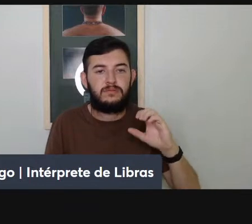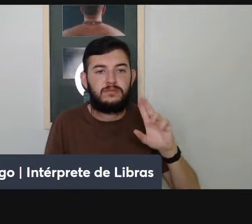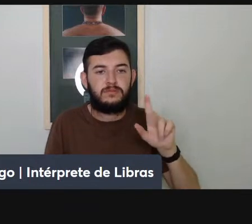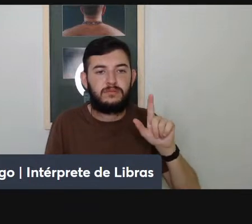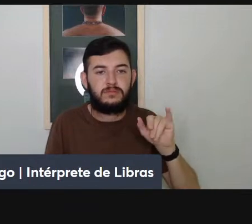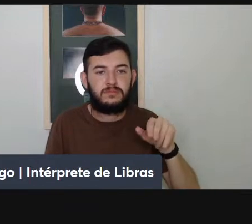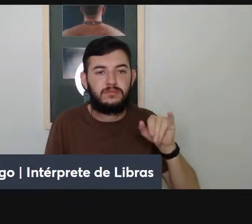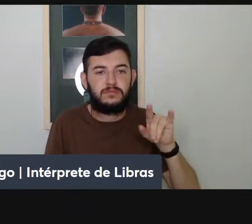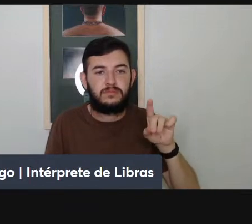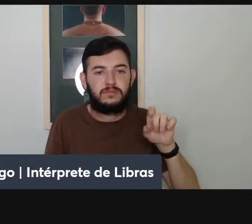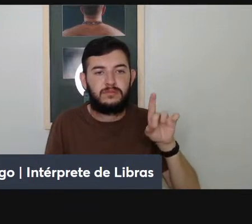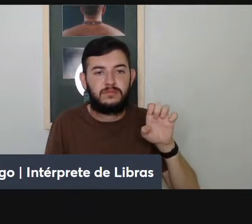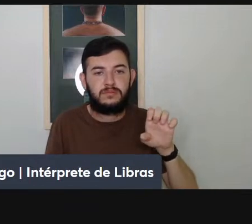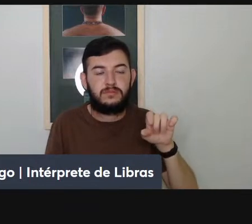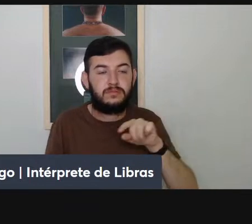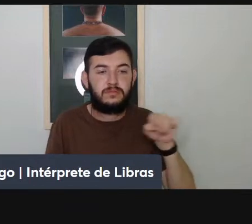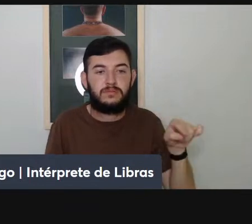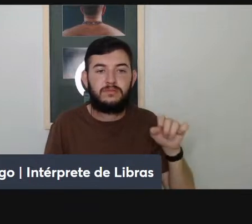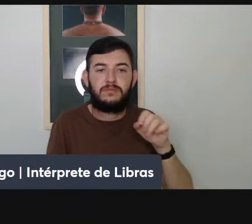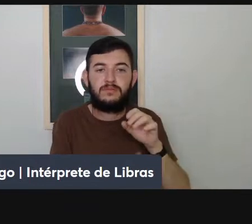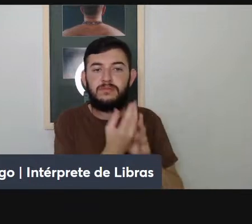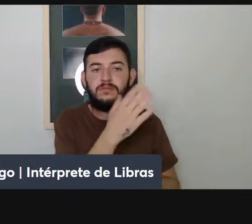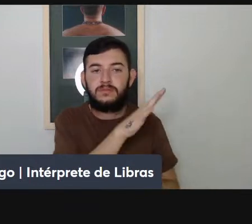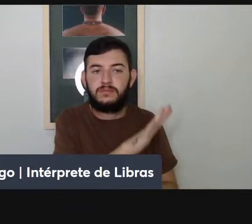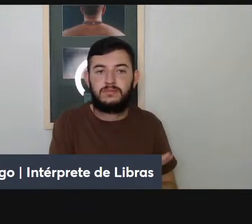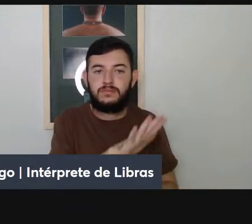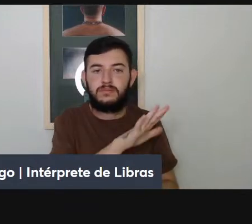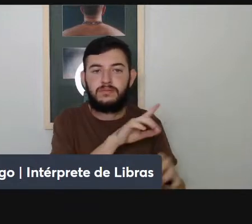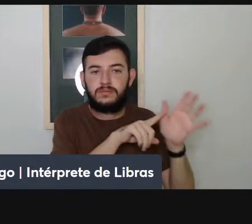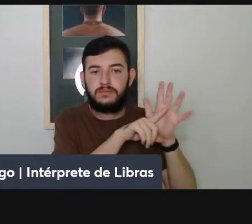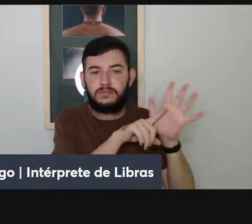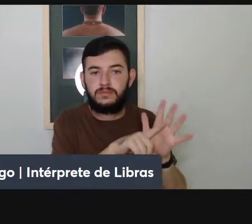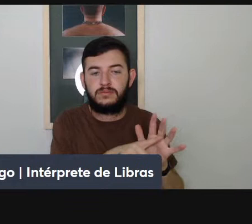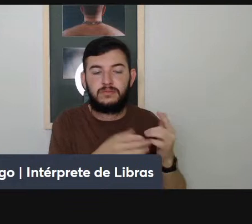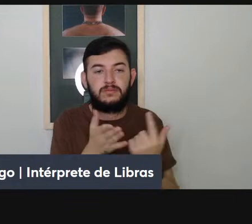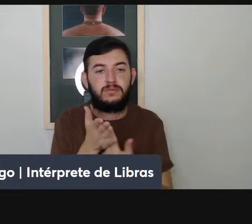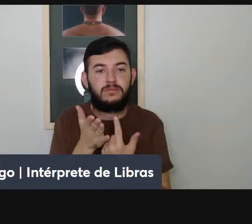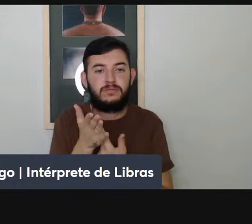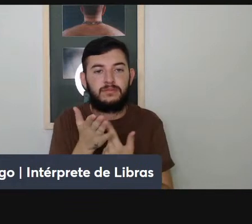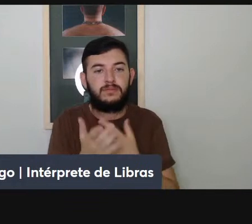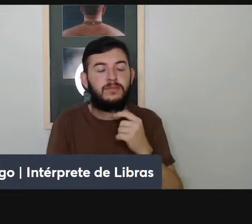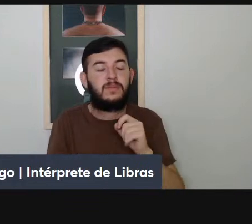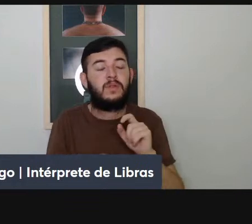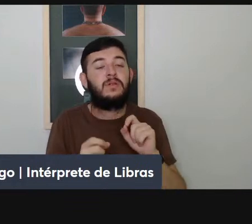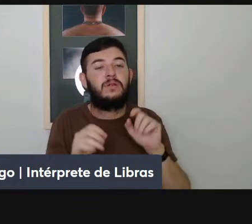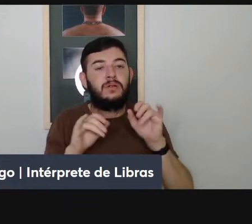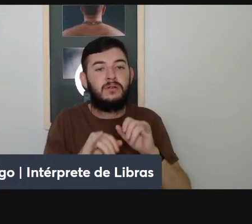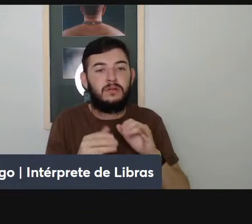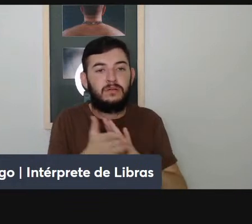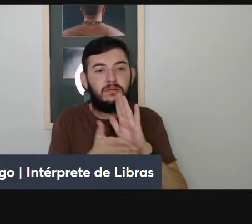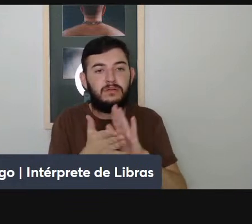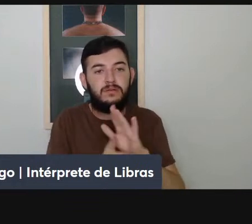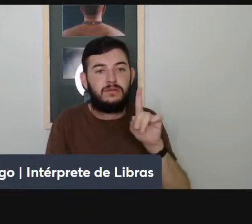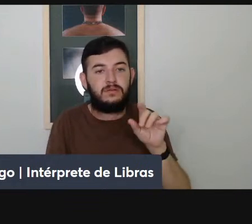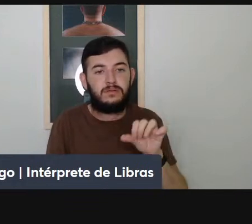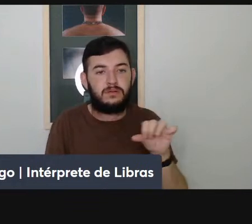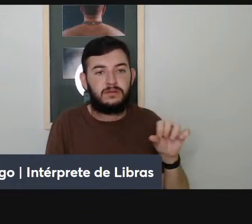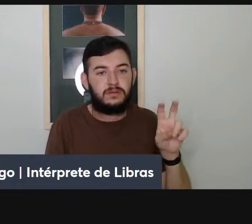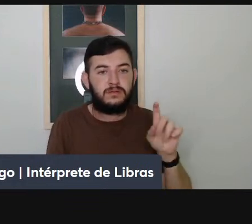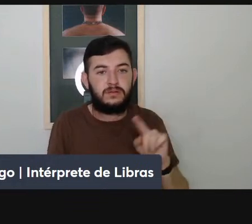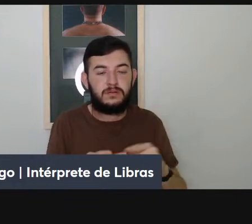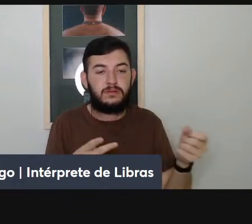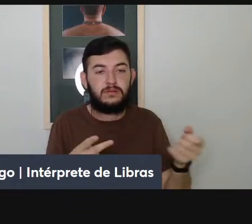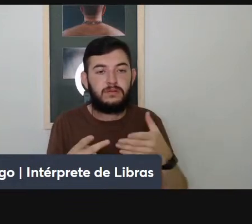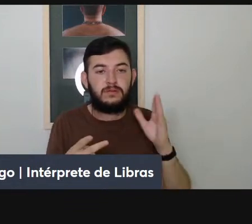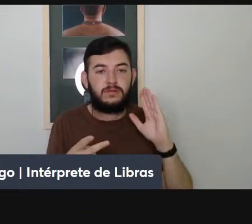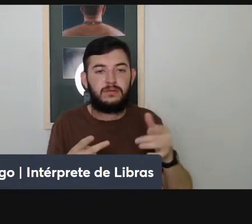pesquisa e seu livro Masculinidades, publicado em 1995 e uma nova edição em 2005, é o mais